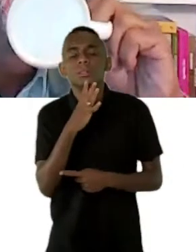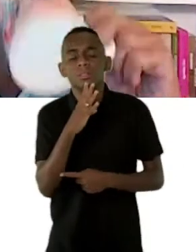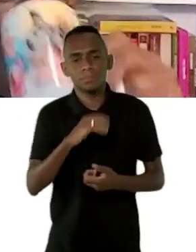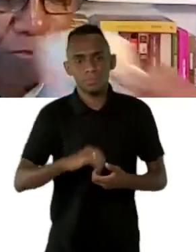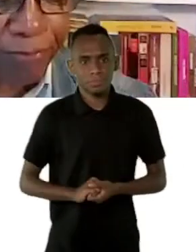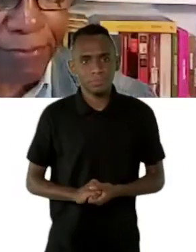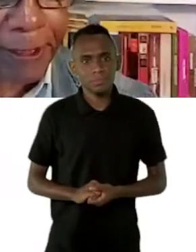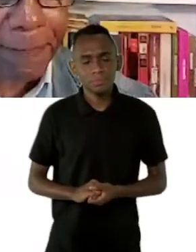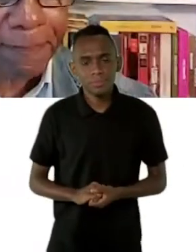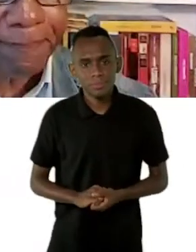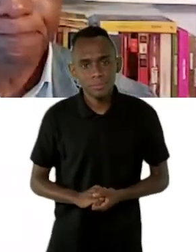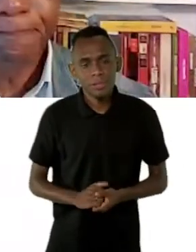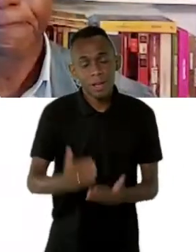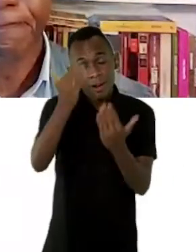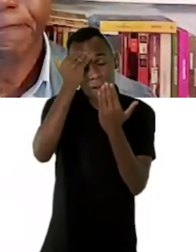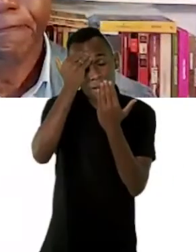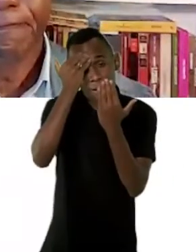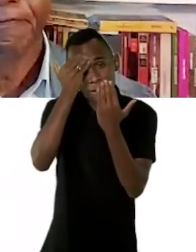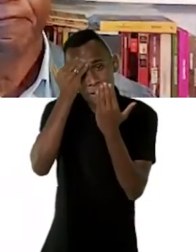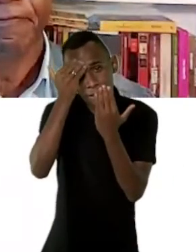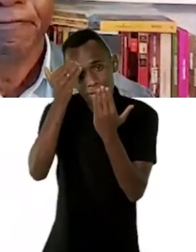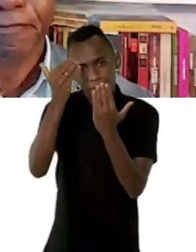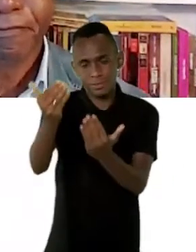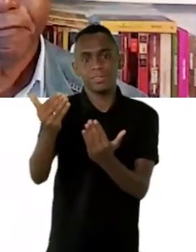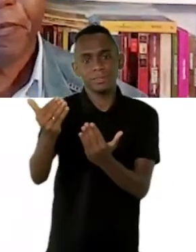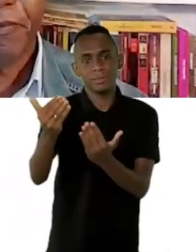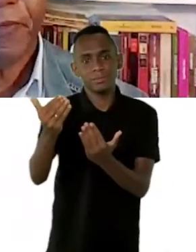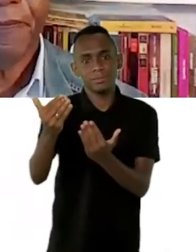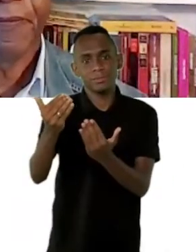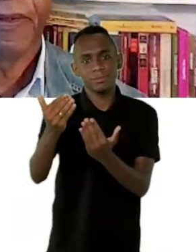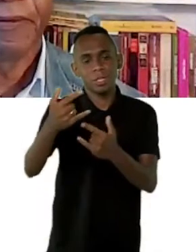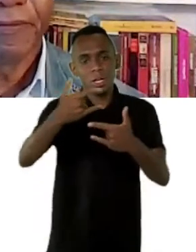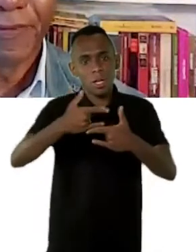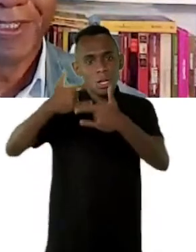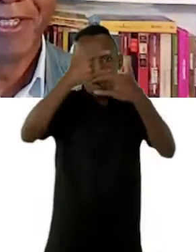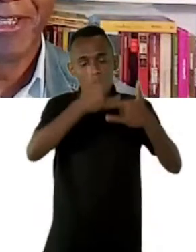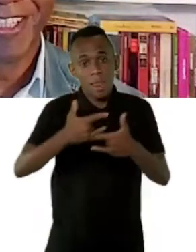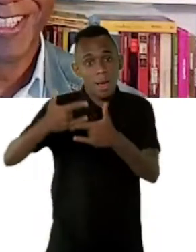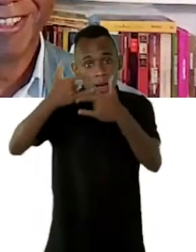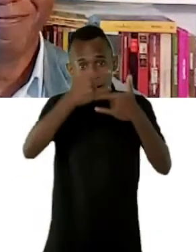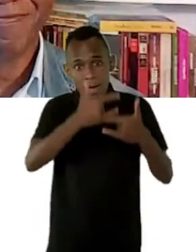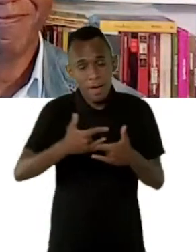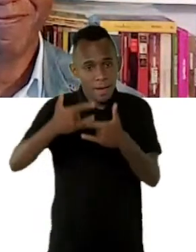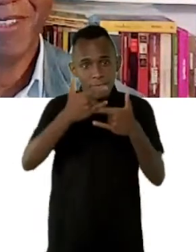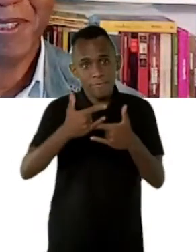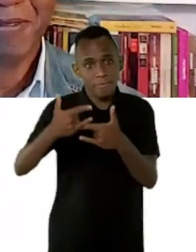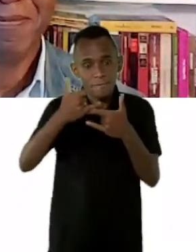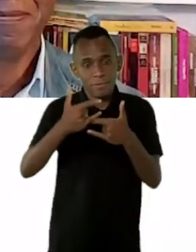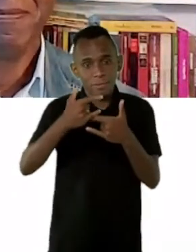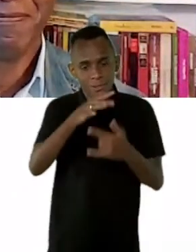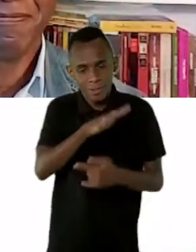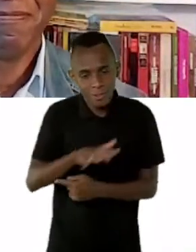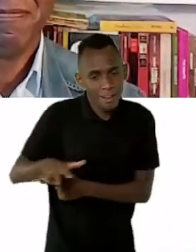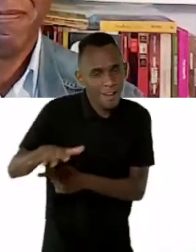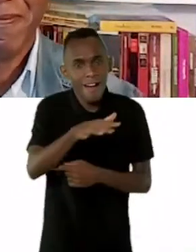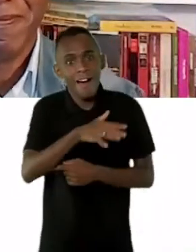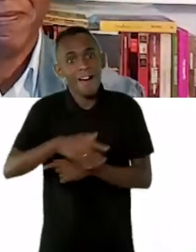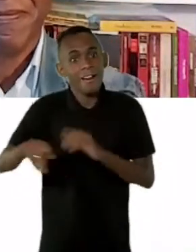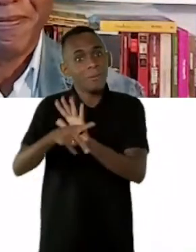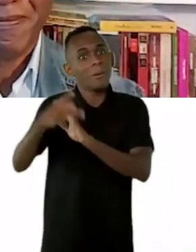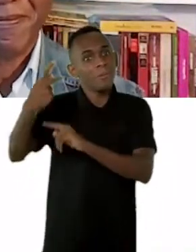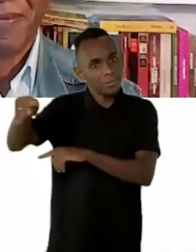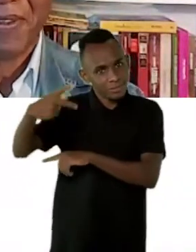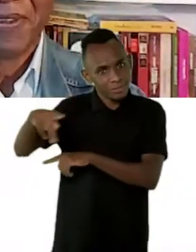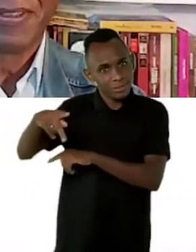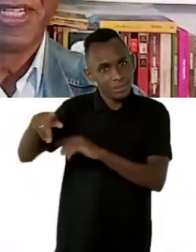Então, Tom, quero te agradecer muitíssimo por essa live feita aqui na sua região, ou seja, você está aí fisicamente em